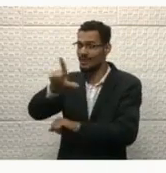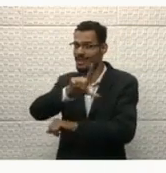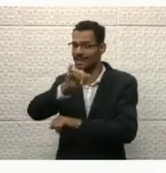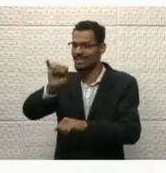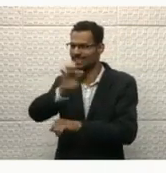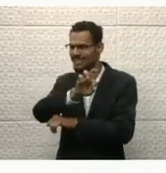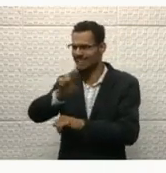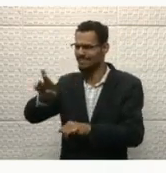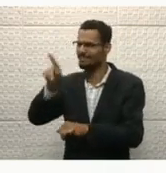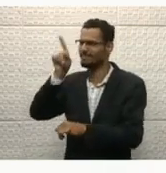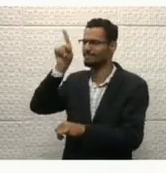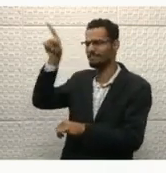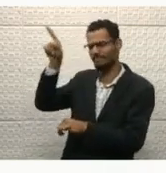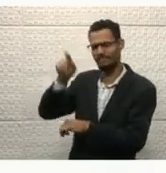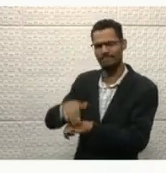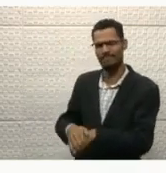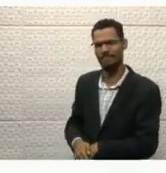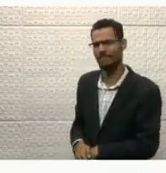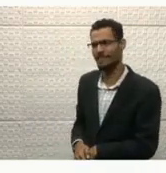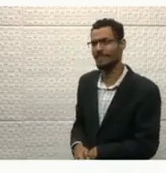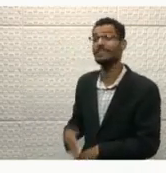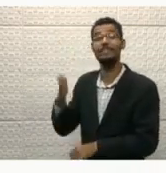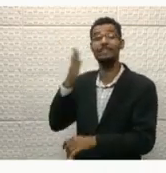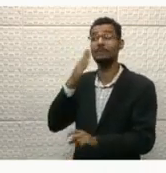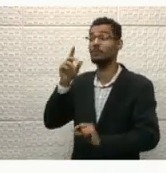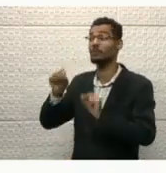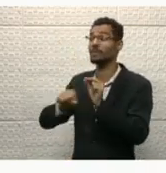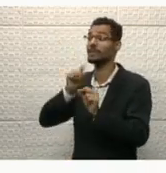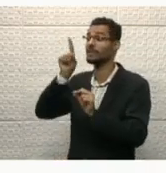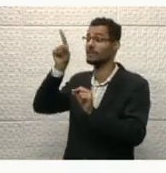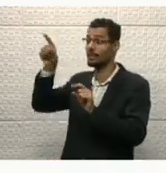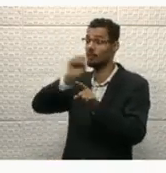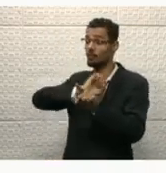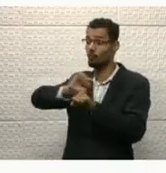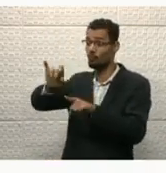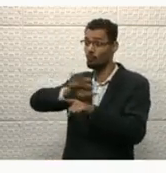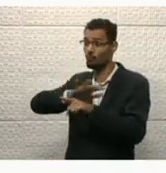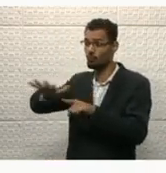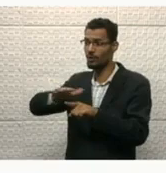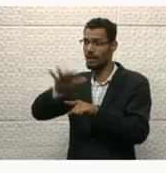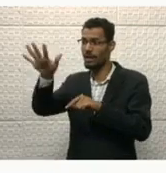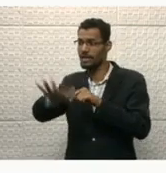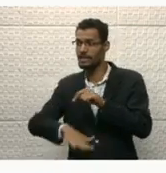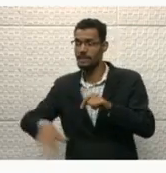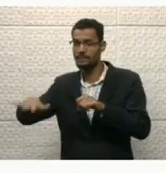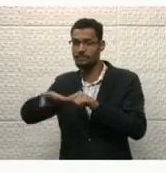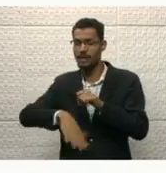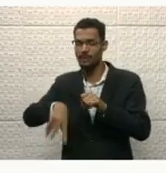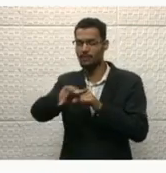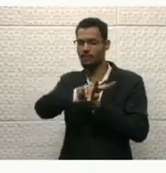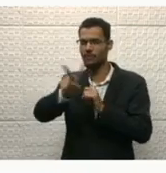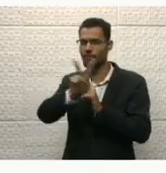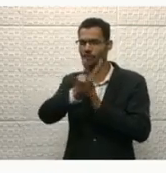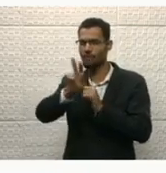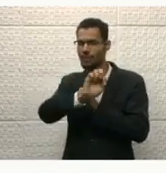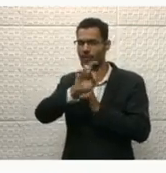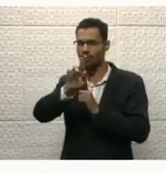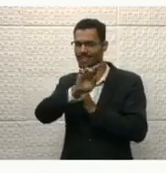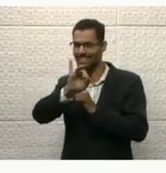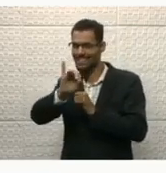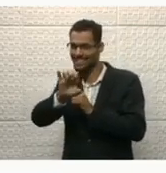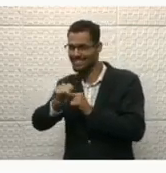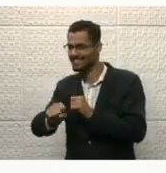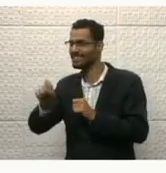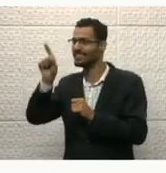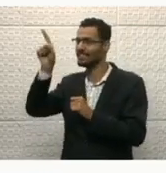lineares. Nós sabemos que transformações são aplicações entre espaços vetoriais. Então, uma transformação